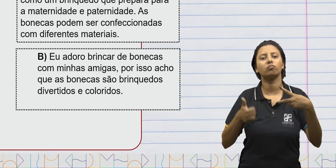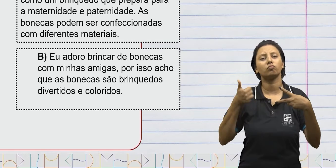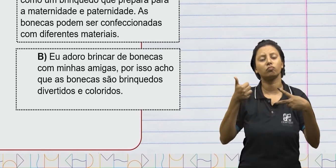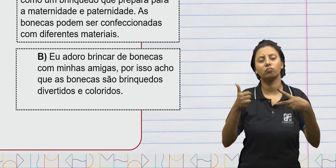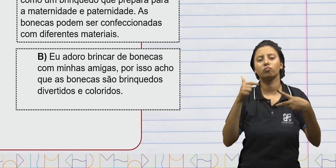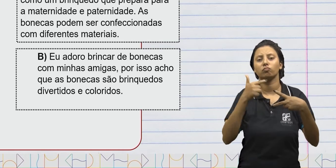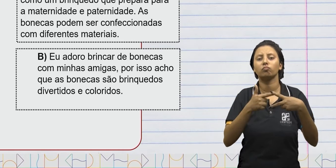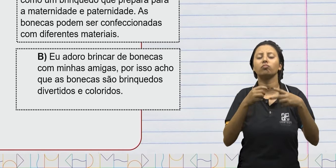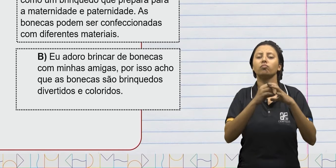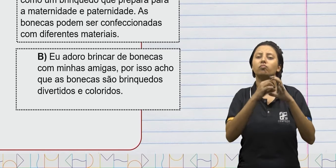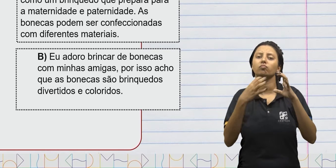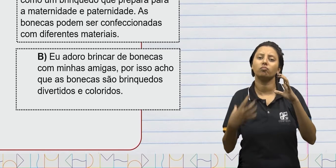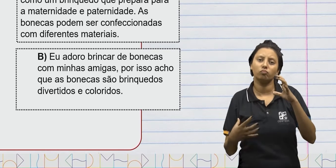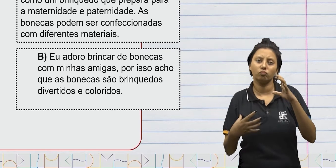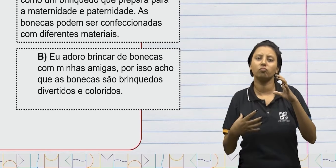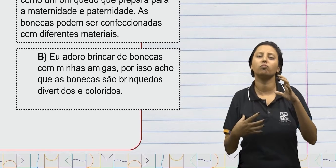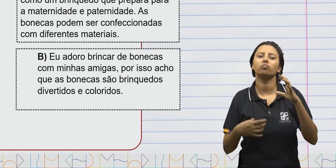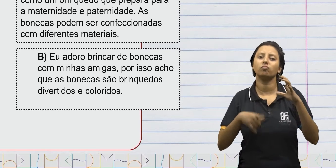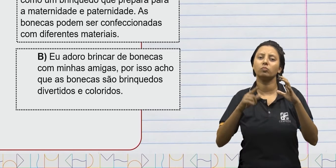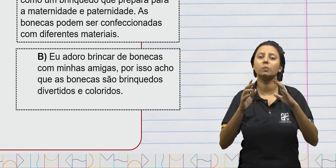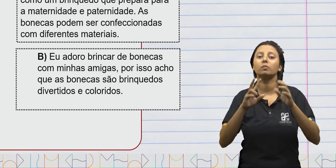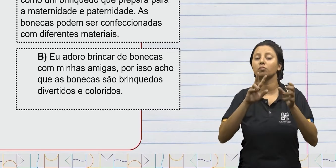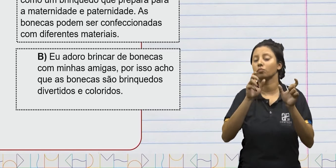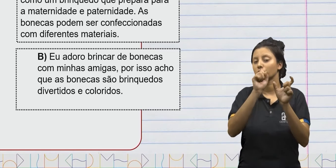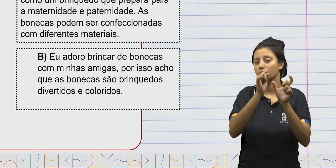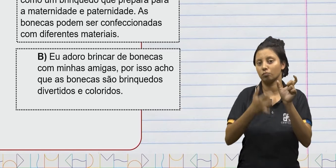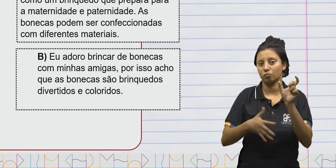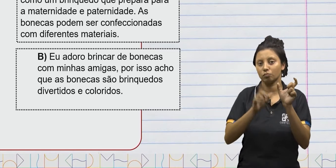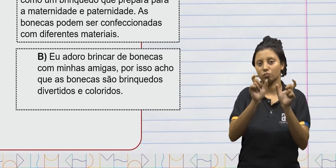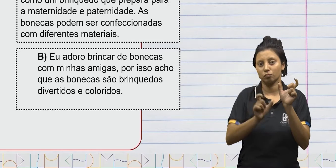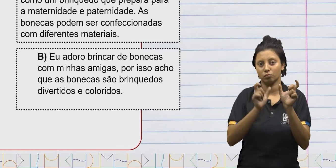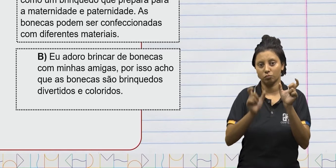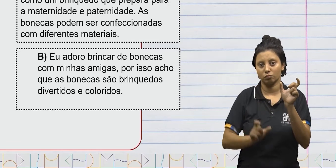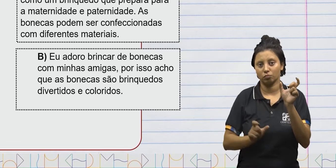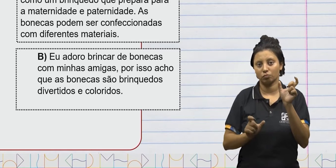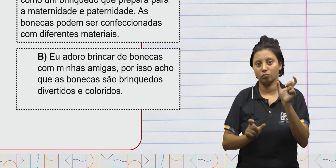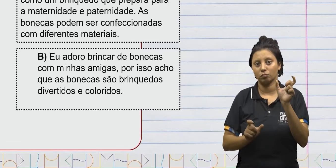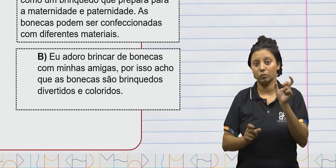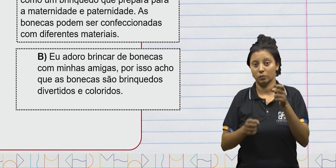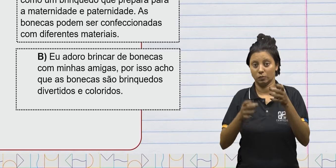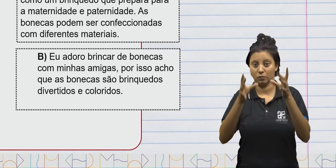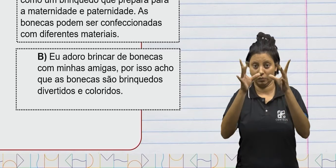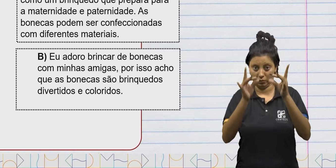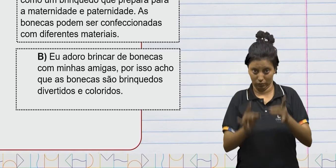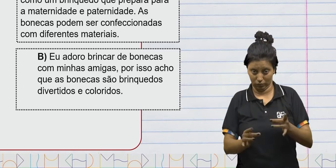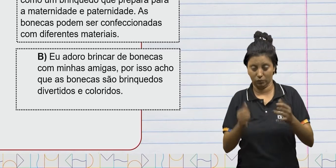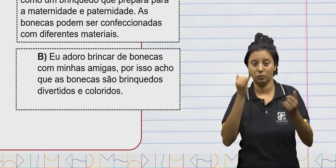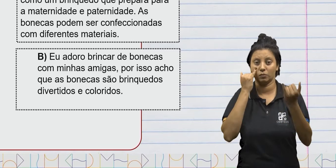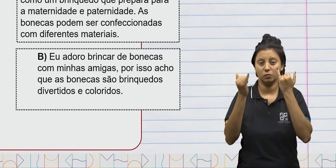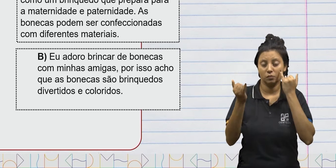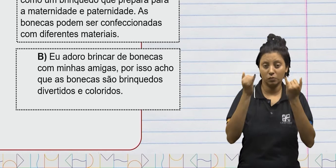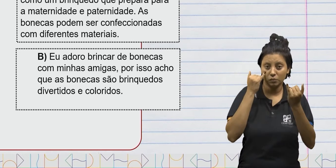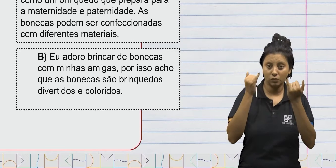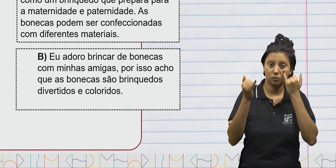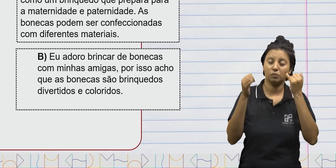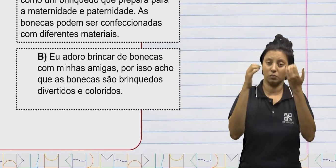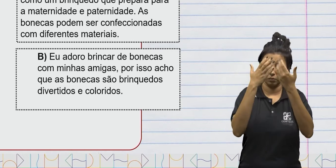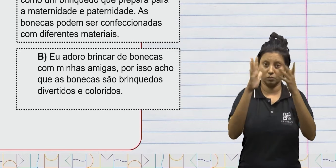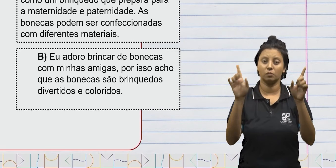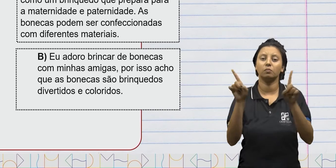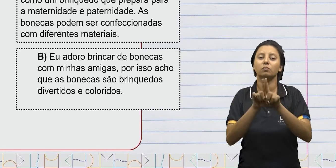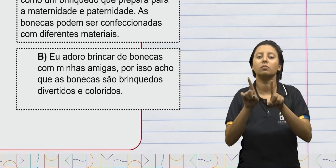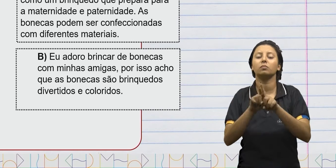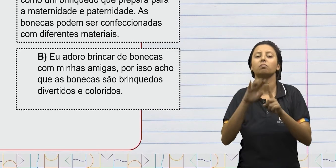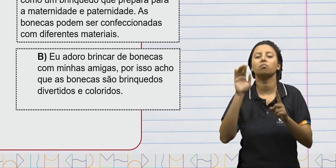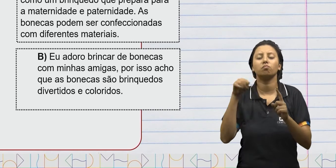tem as características para ser considerado um verbete? Ser descritivo, informativo, claro e